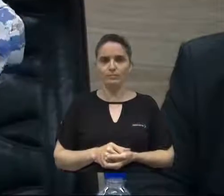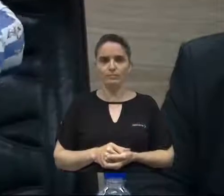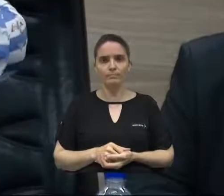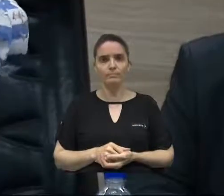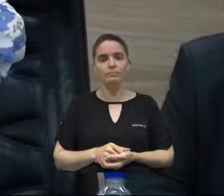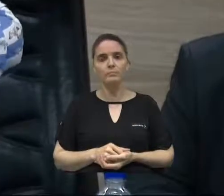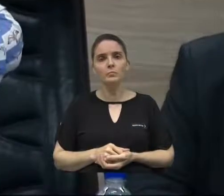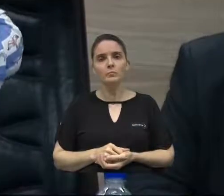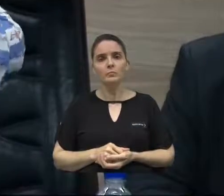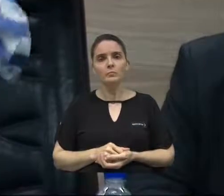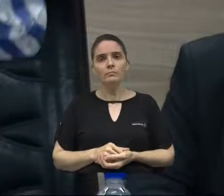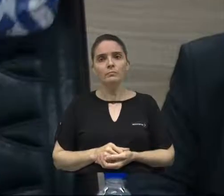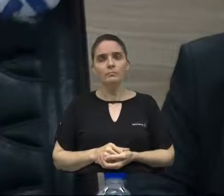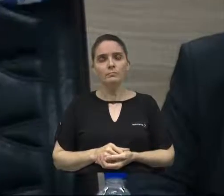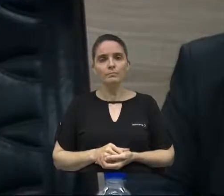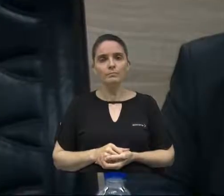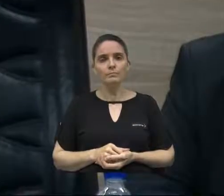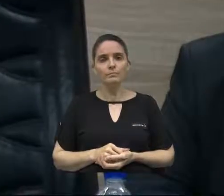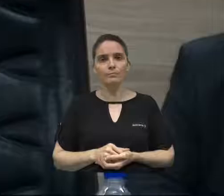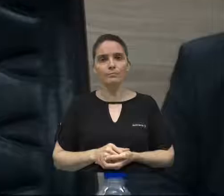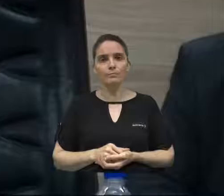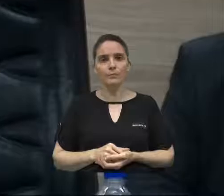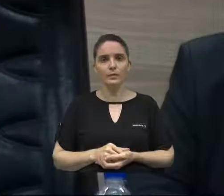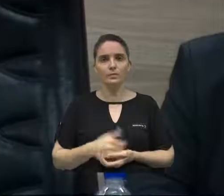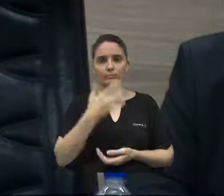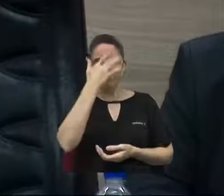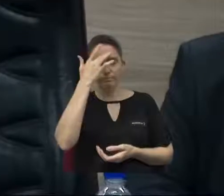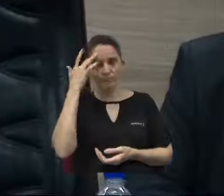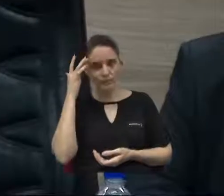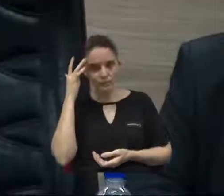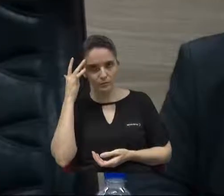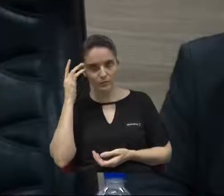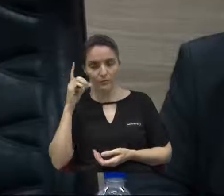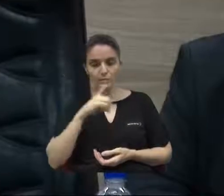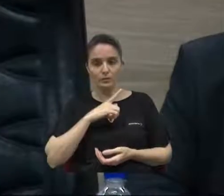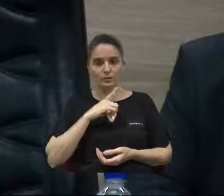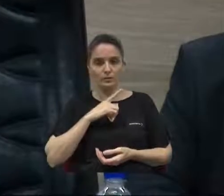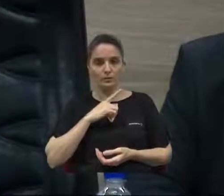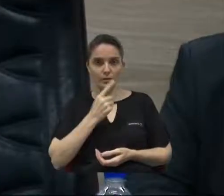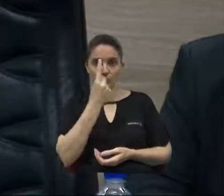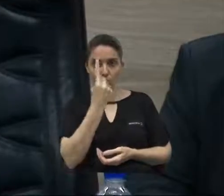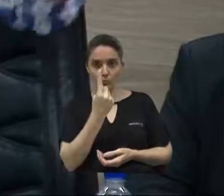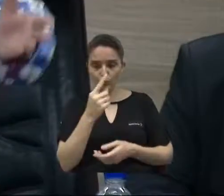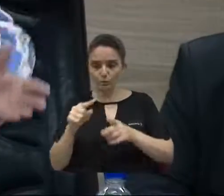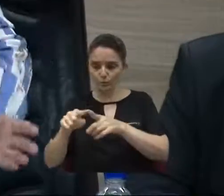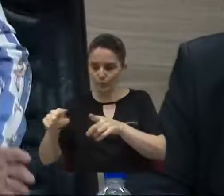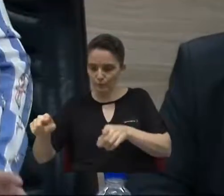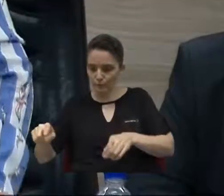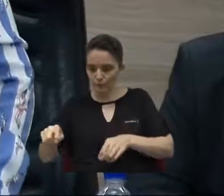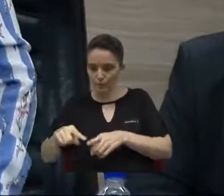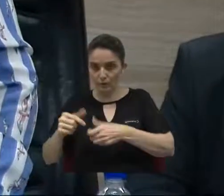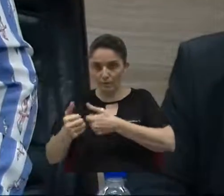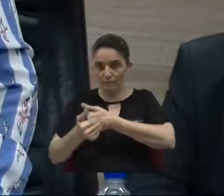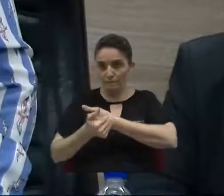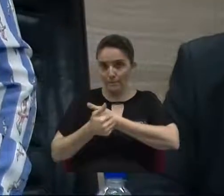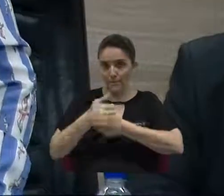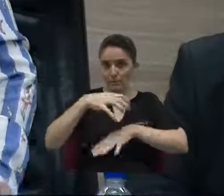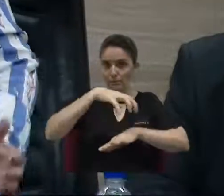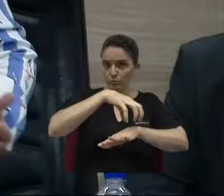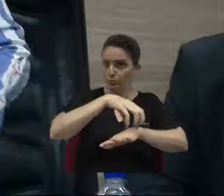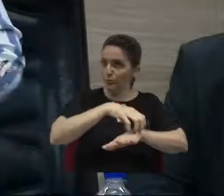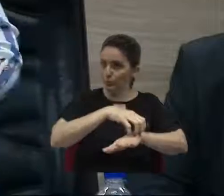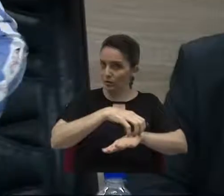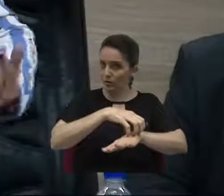última, né, planta, é injustiça para quem tem um terreno ali nas imediações do centro e em